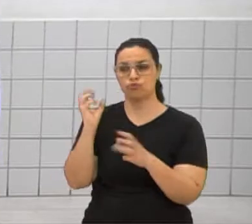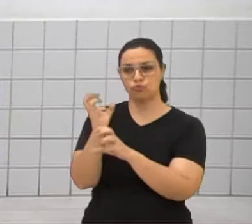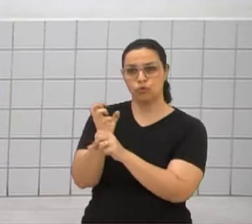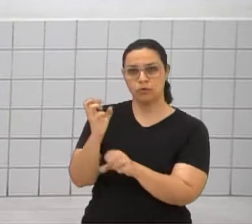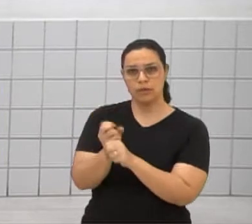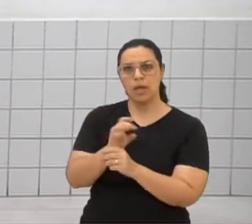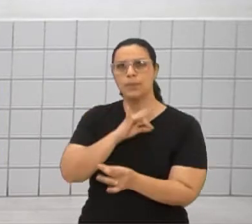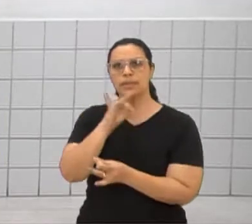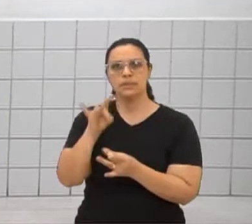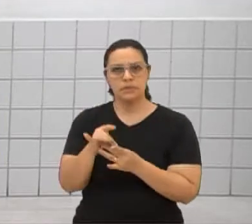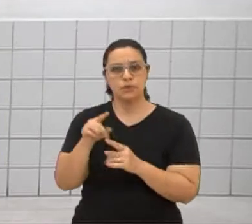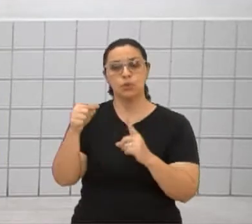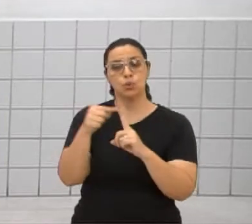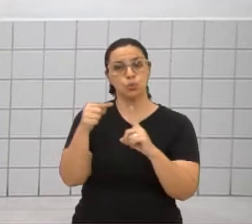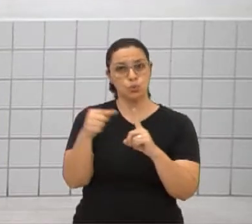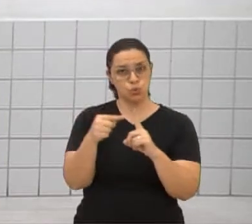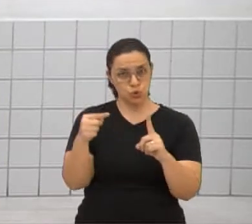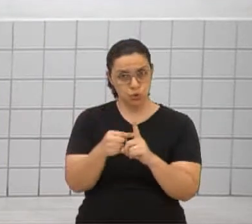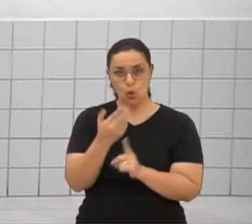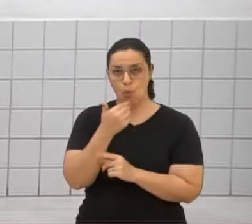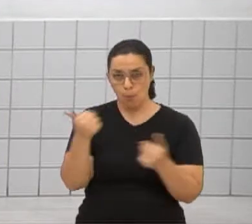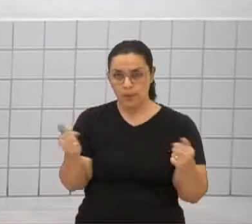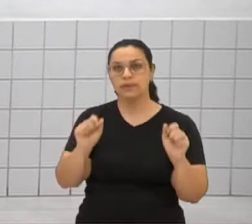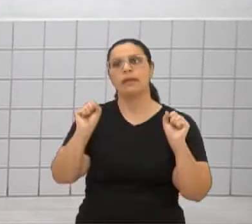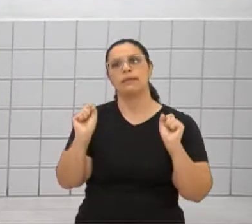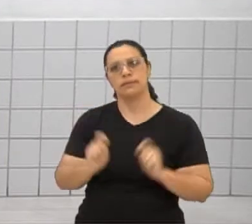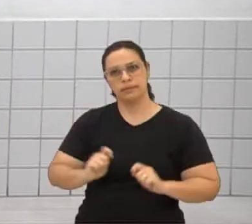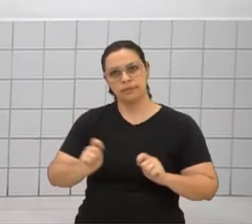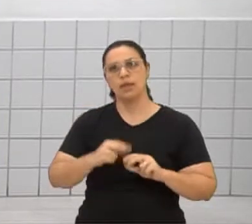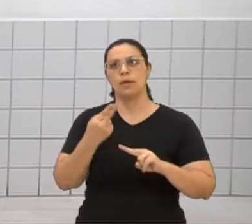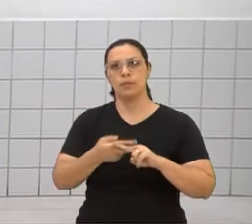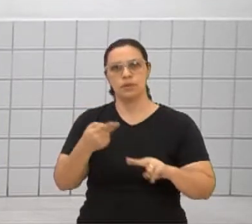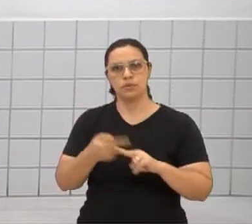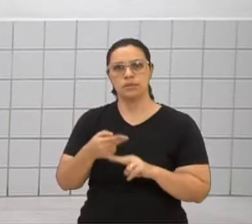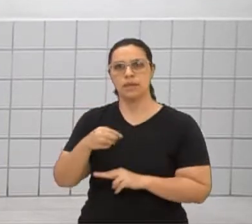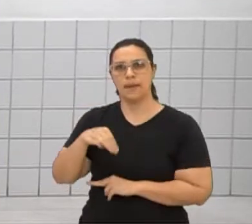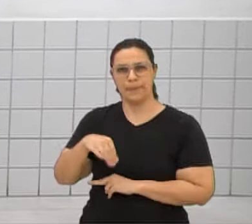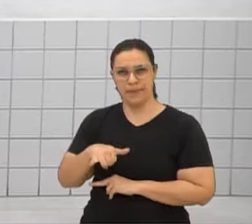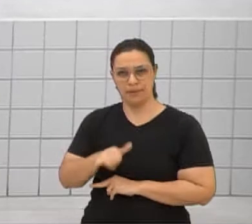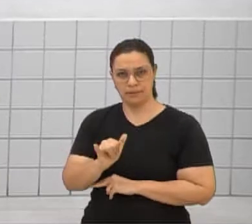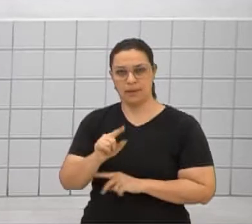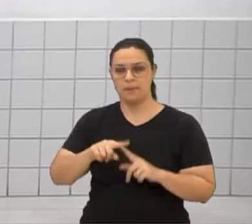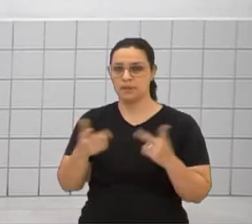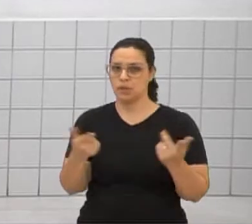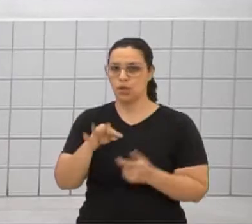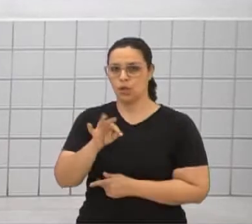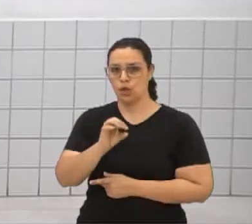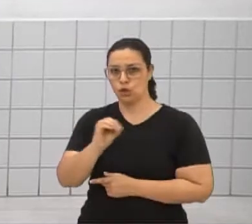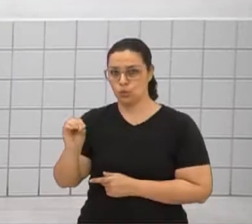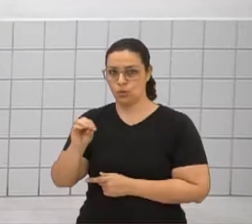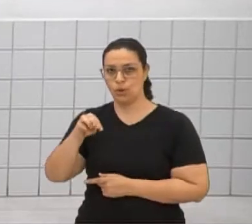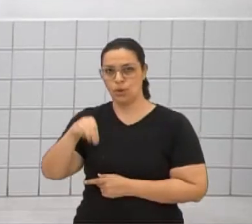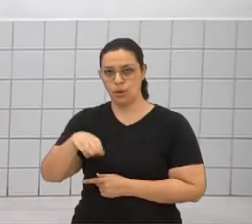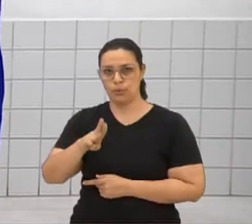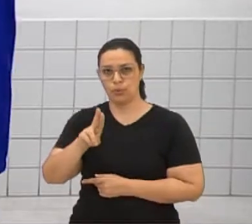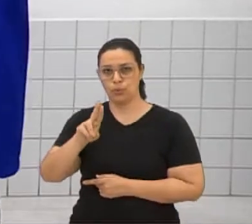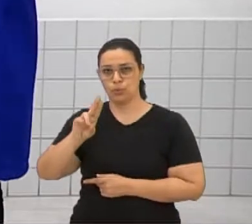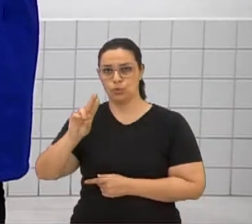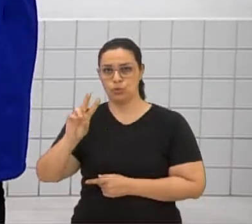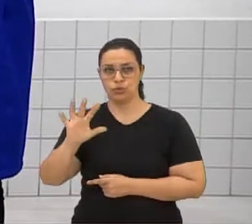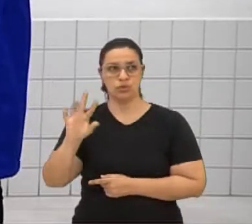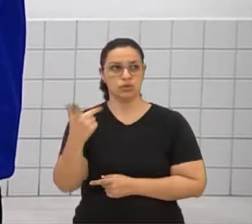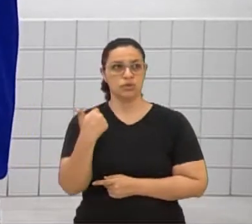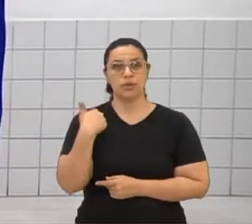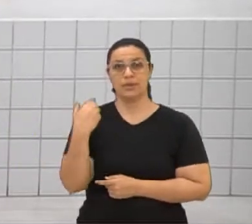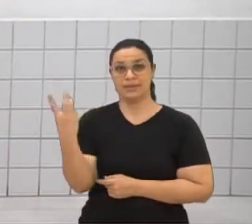contar especificar o tipo de comida daí seria ramelli mas e tal como está aqui é isso antes sei que